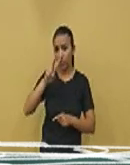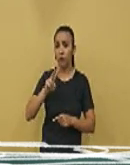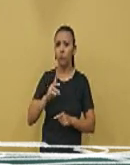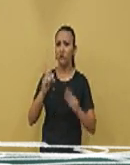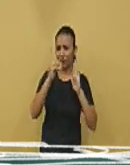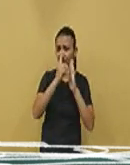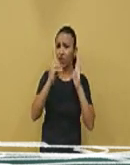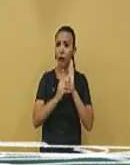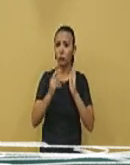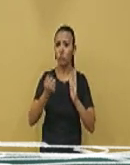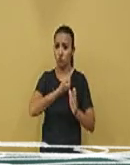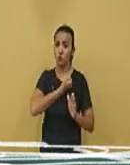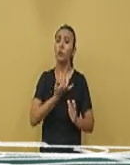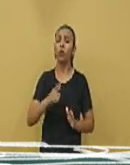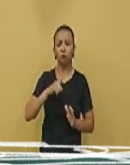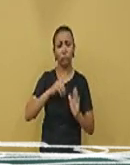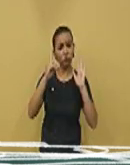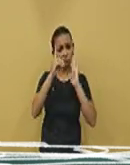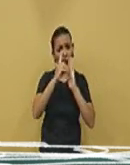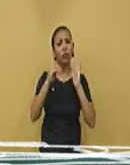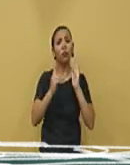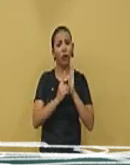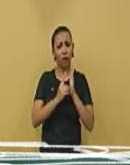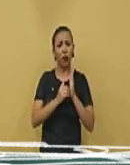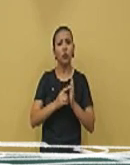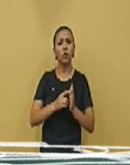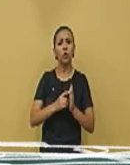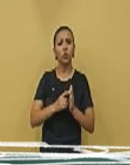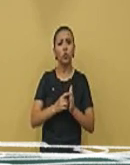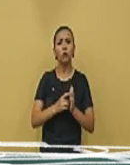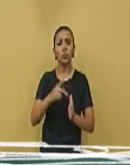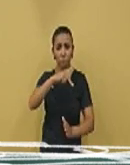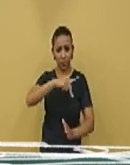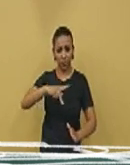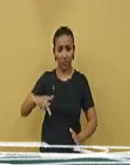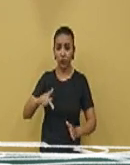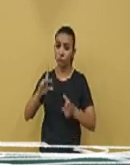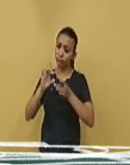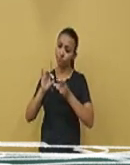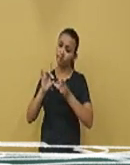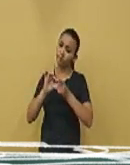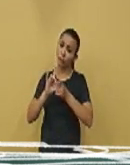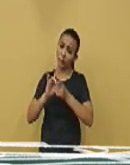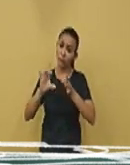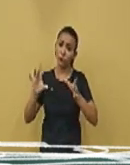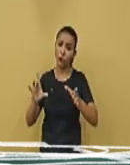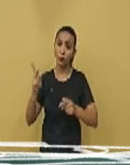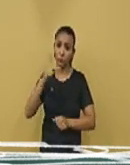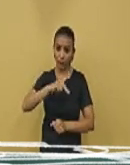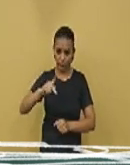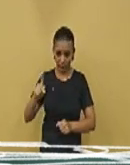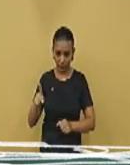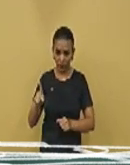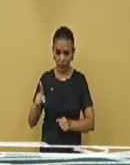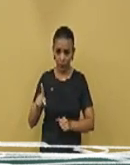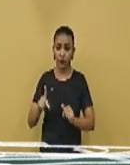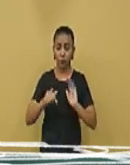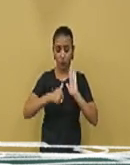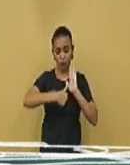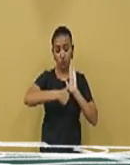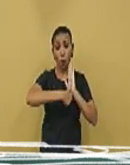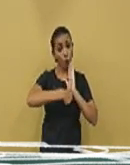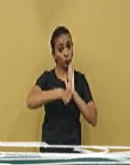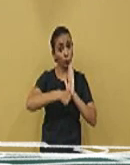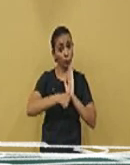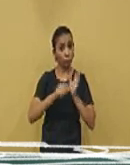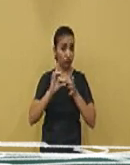decreto, mas existe um decreto presidencial que dispensa docente de serviço, né, do controle de folha de